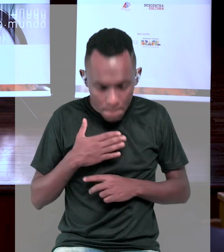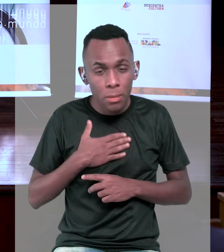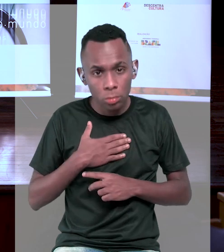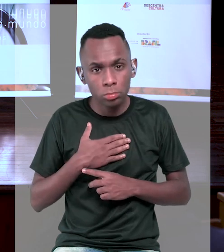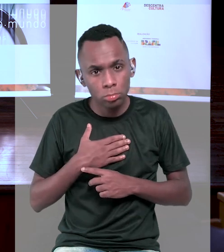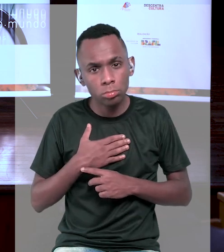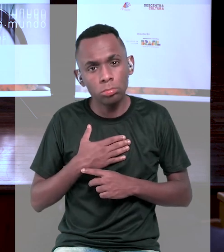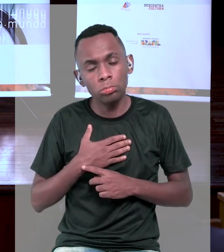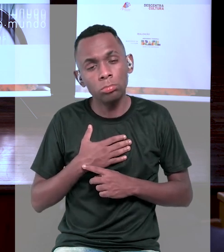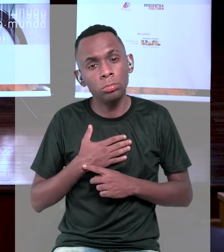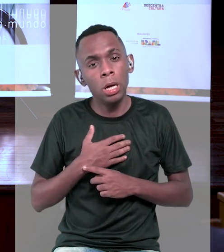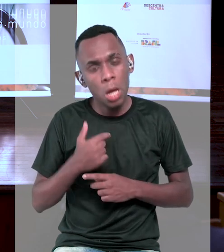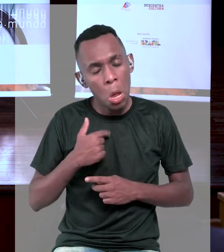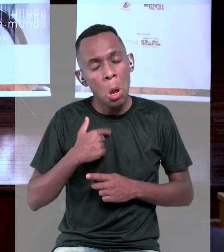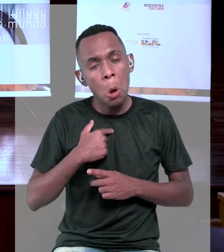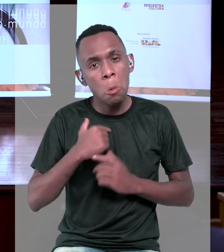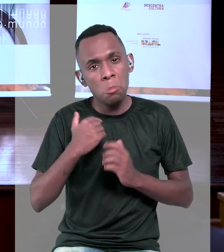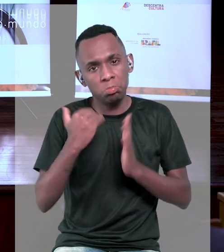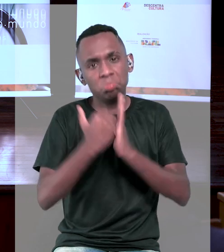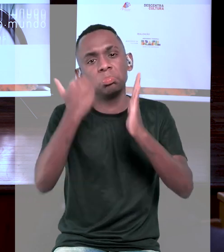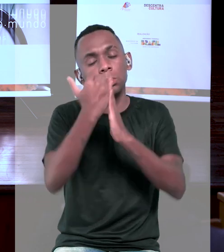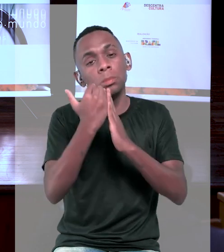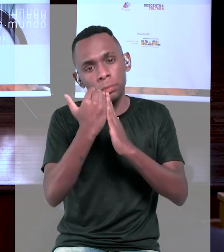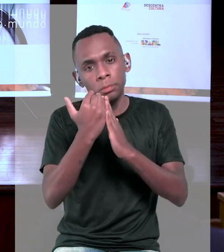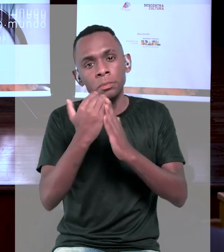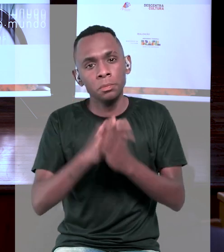ideal que